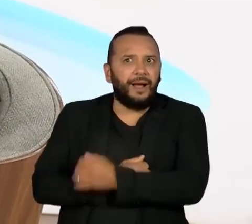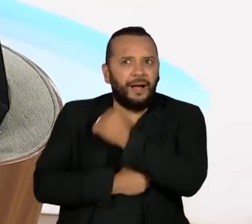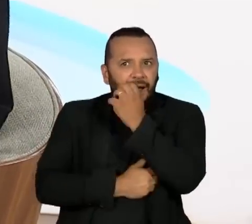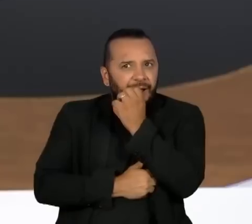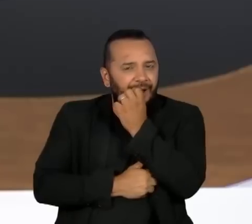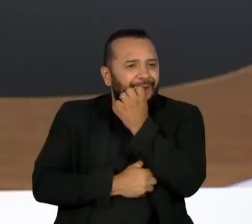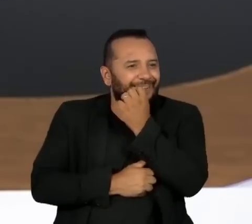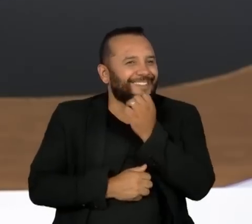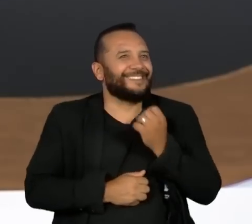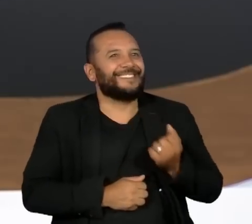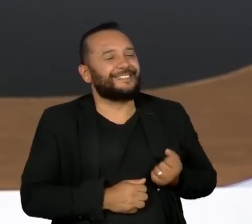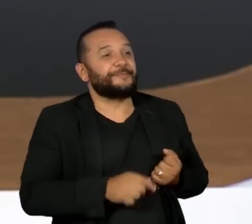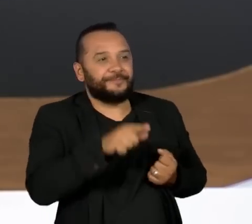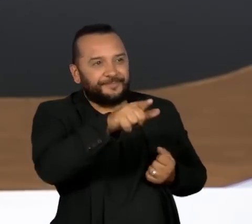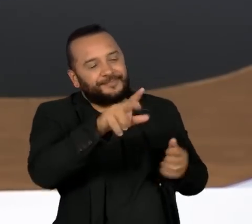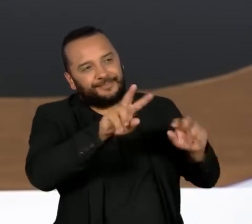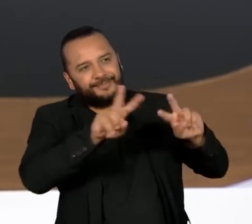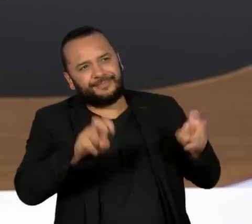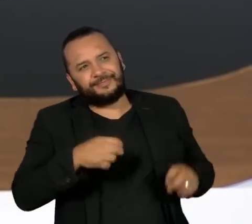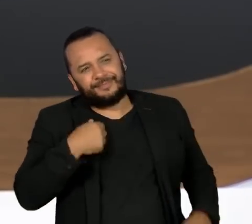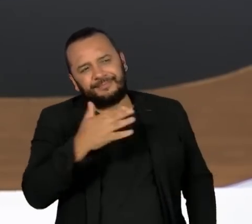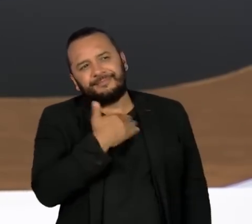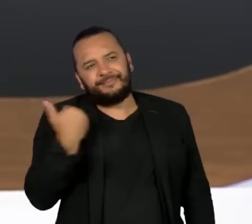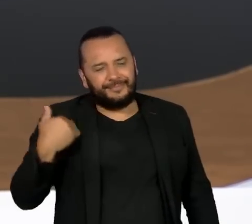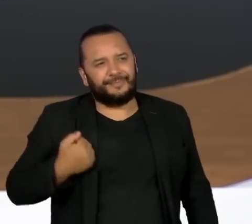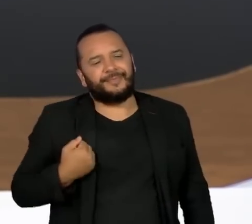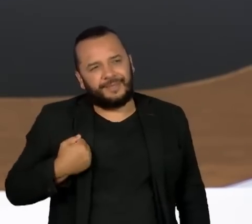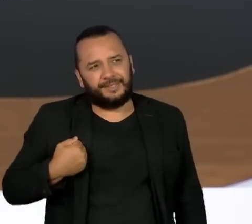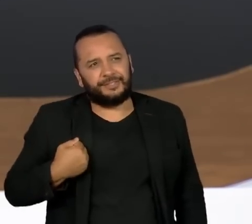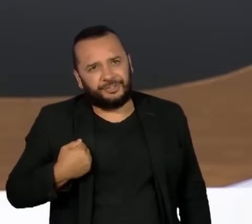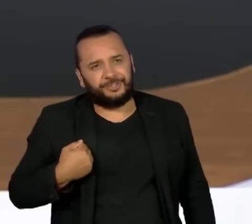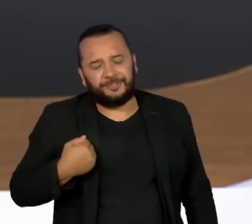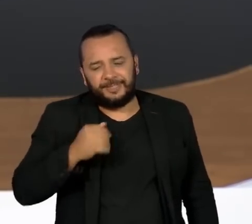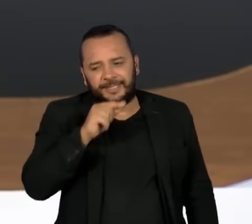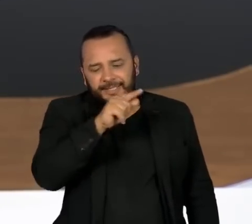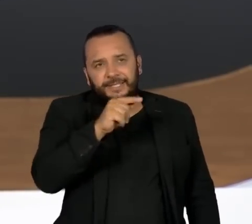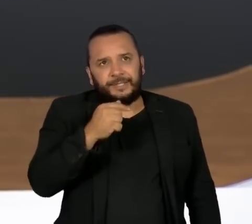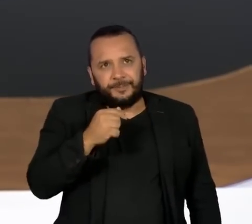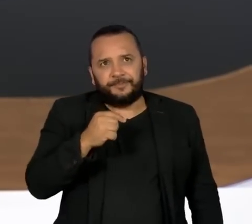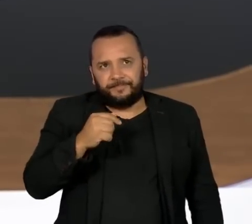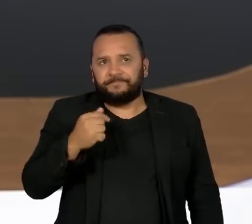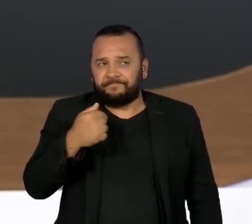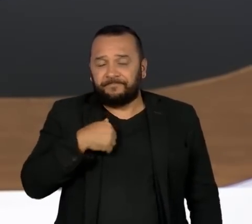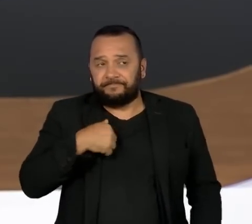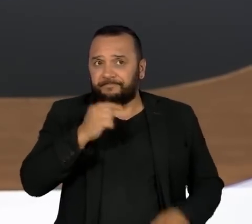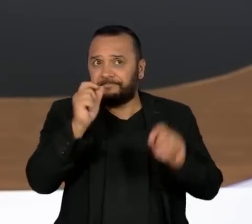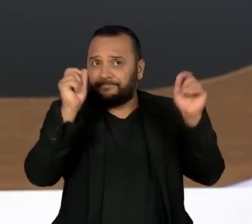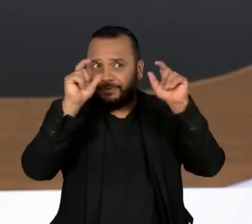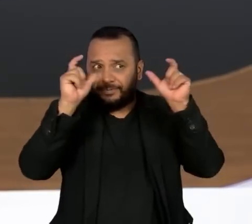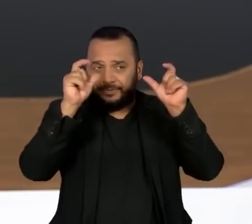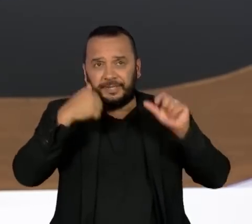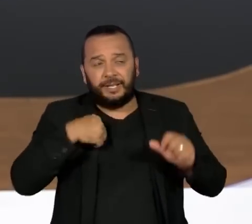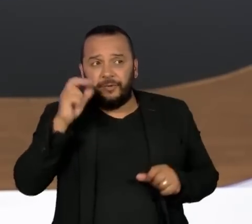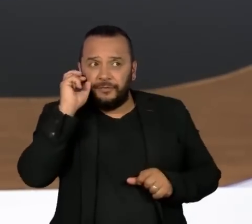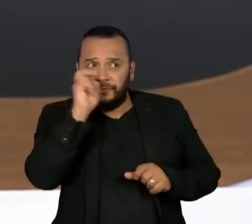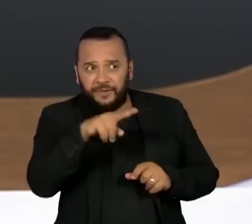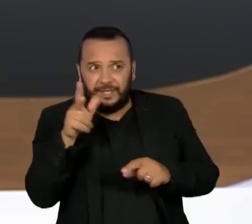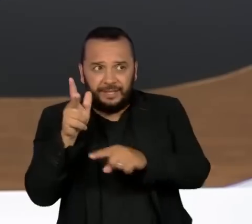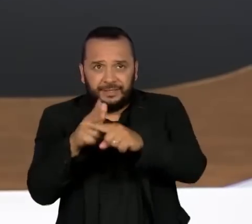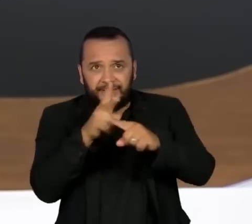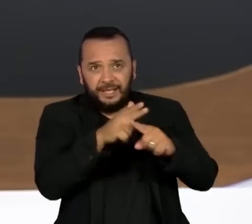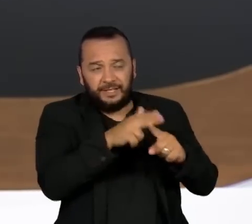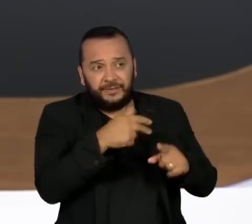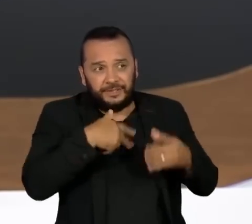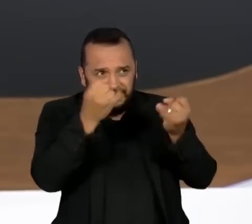essa questão da morte que o Taz trouxe me remete a algo que eu fiquei muito impressionada quando eu vi a série, porque você fala